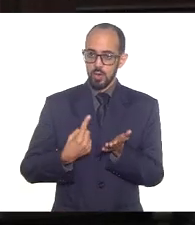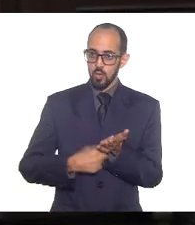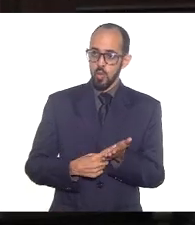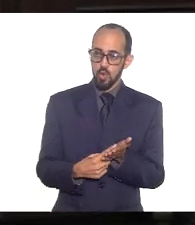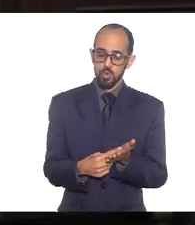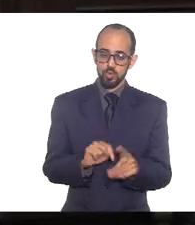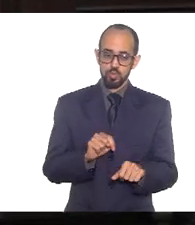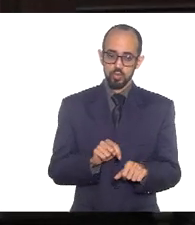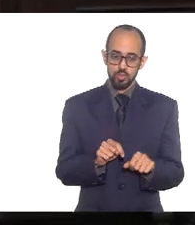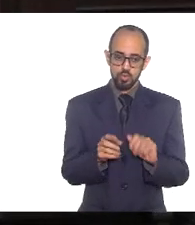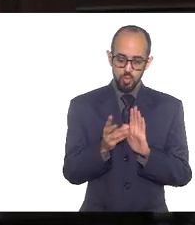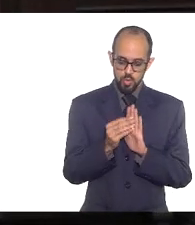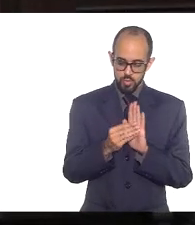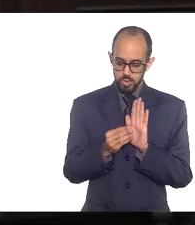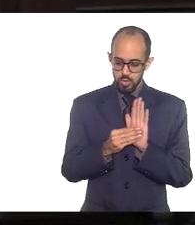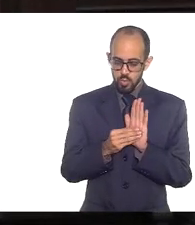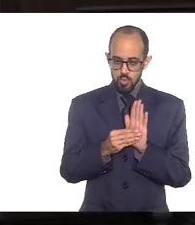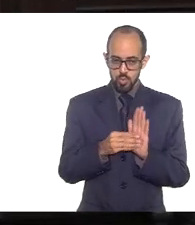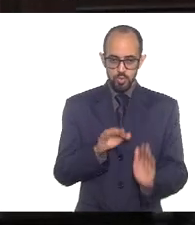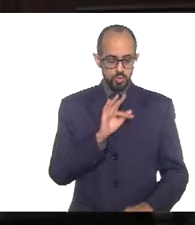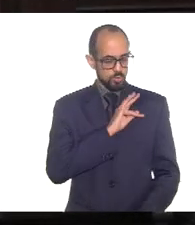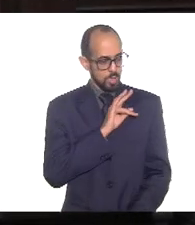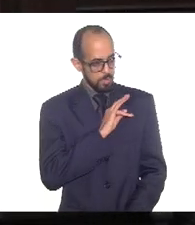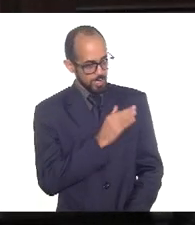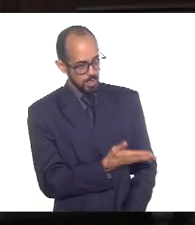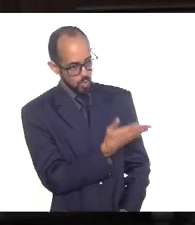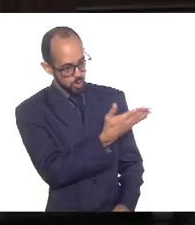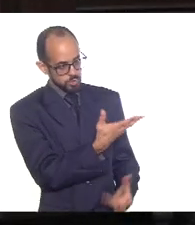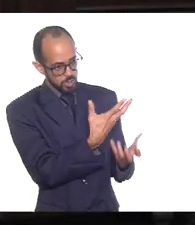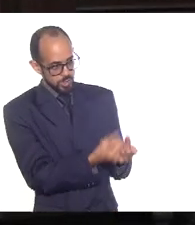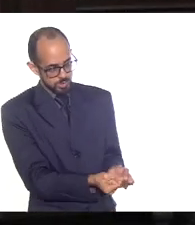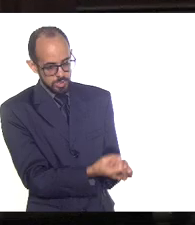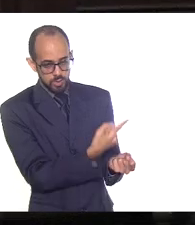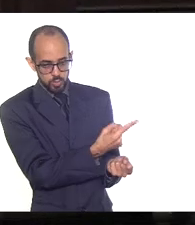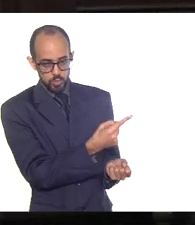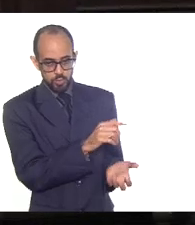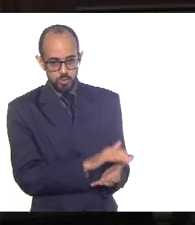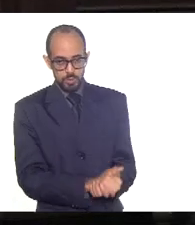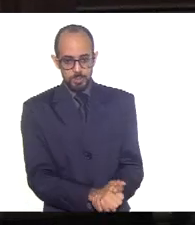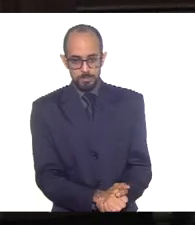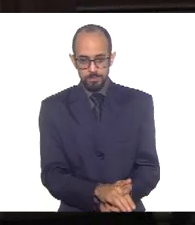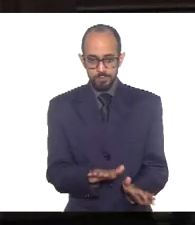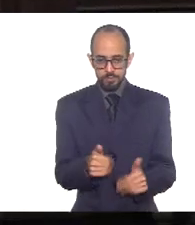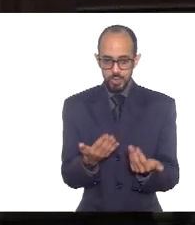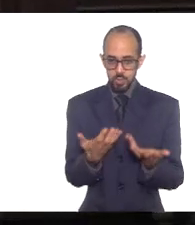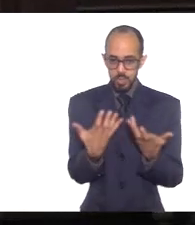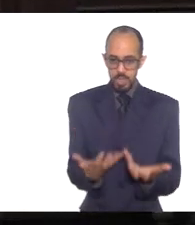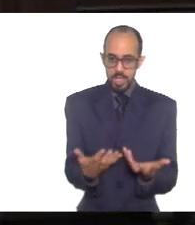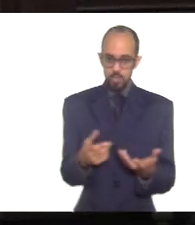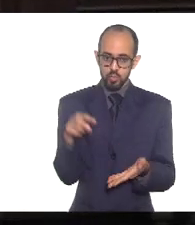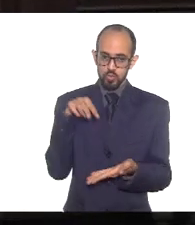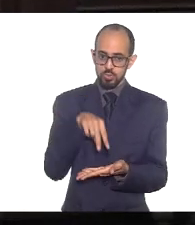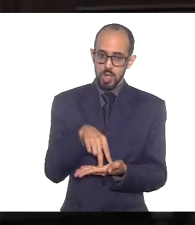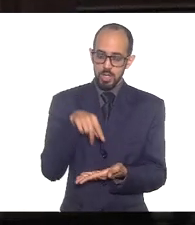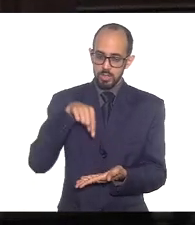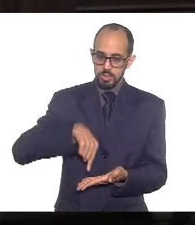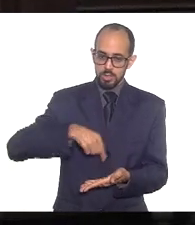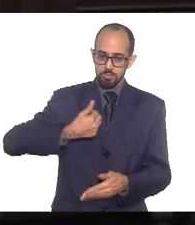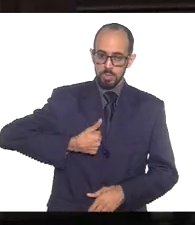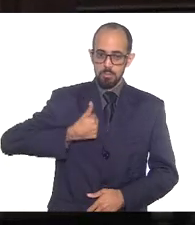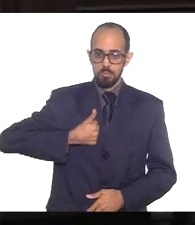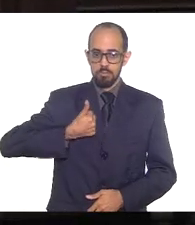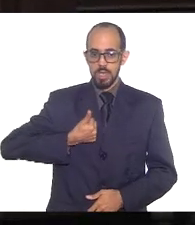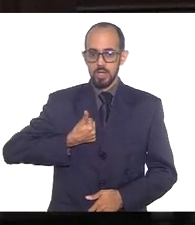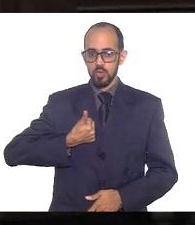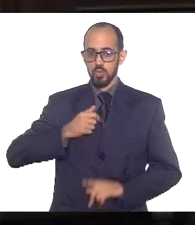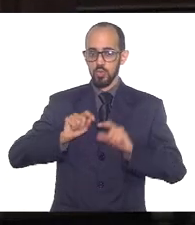matéria acolhida para deputada Martha Rocha então eu quero aqui em primeiro